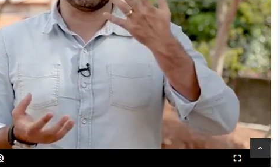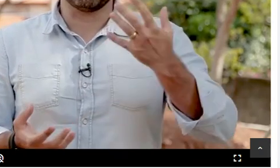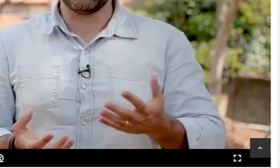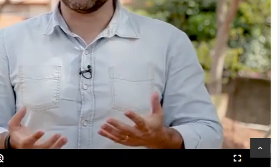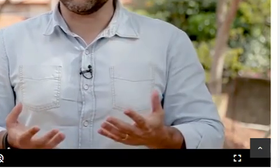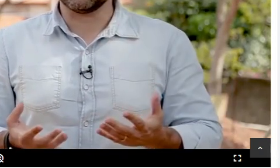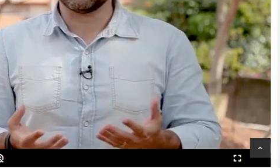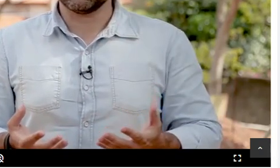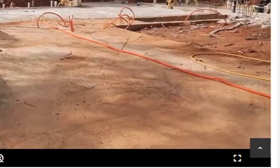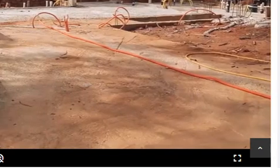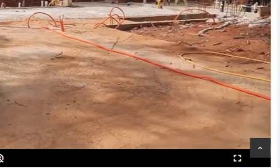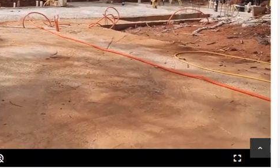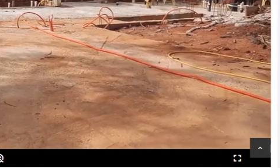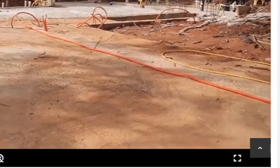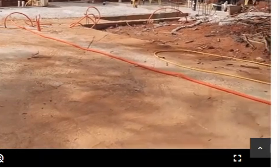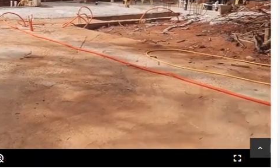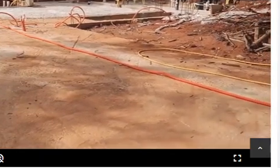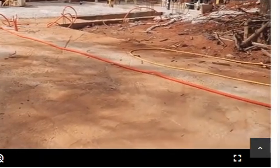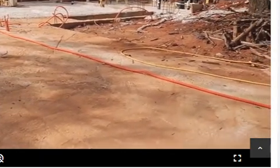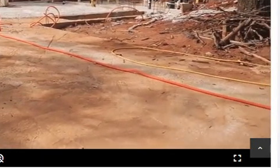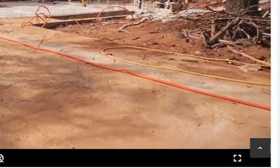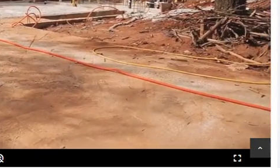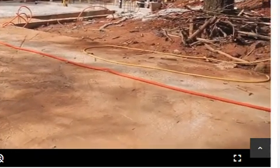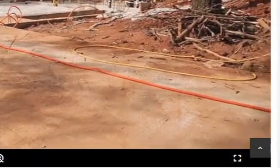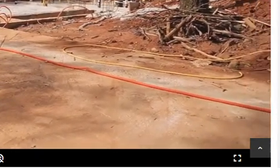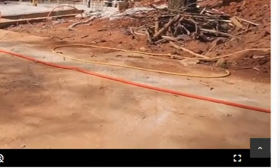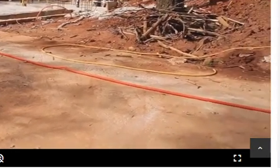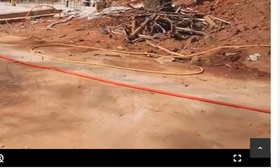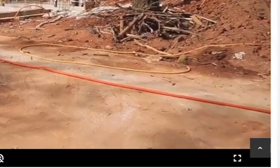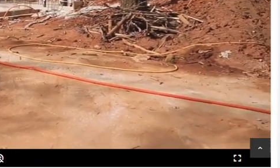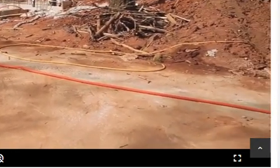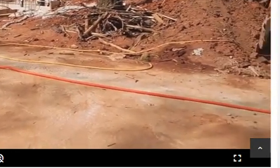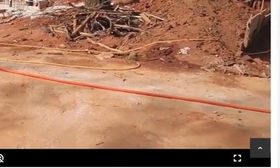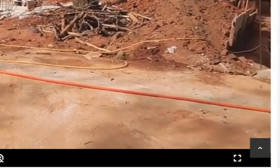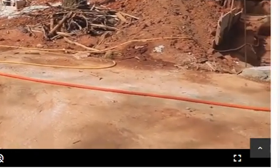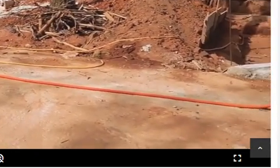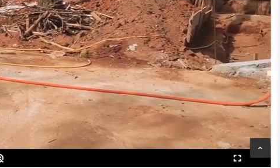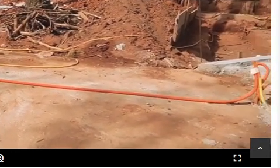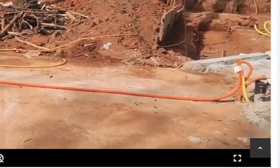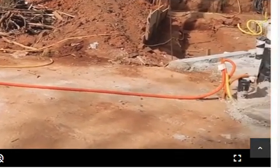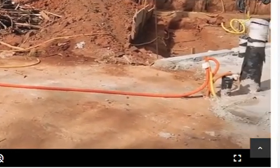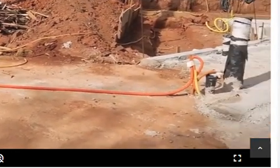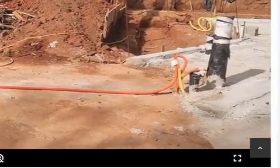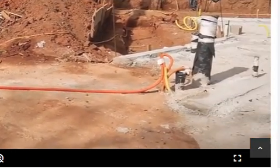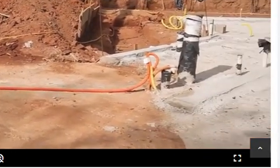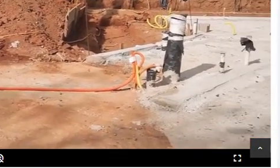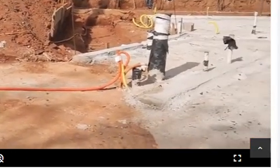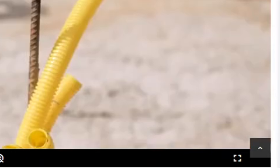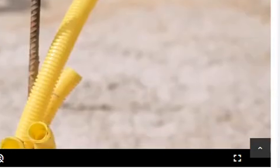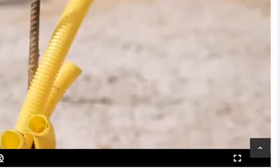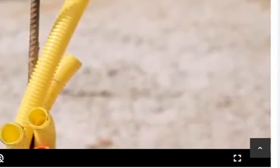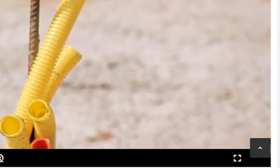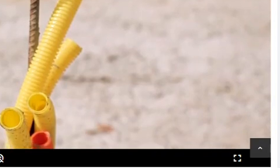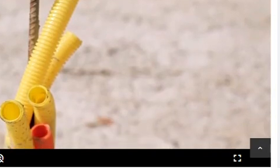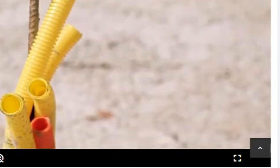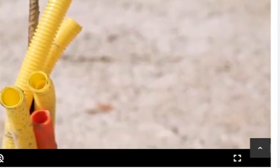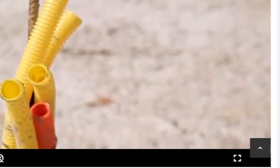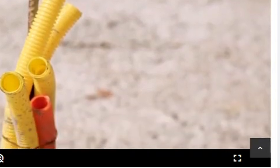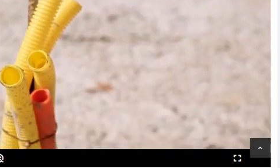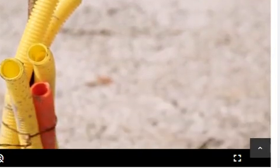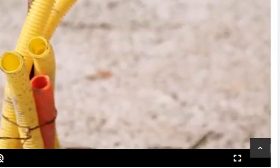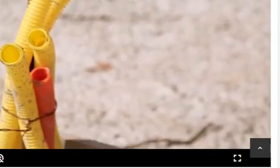a variação é muito grande. Muitas empresas fazem um orçamento genérico, com base, muitas vezes, até em índices, para